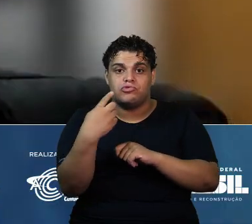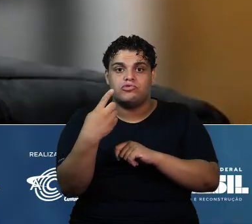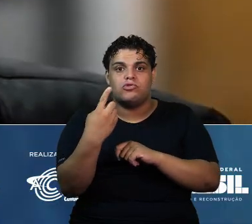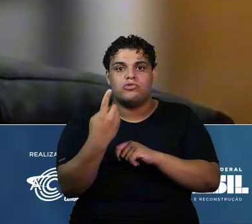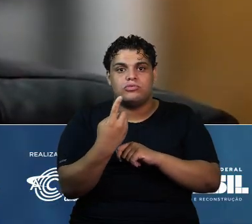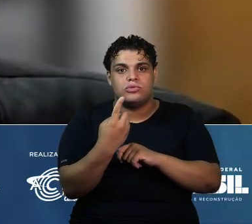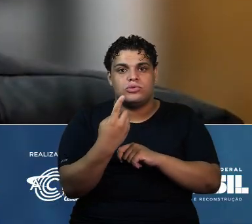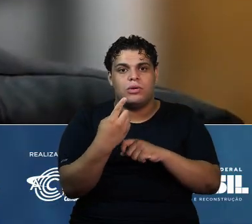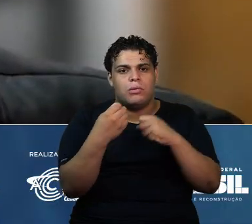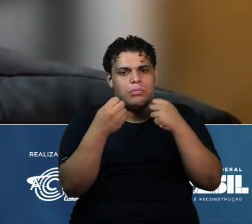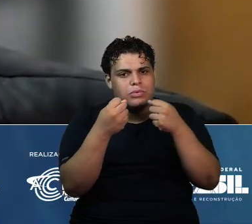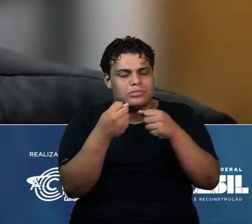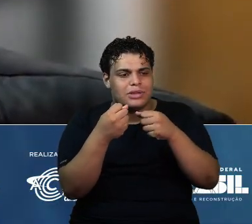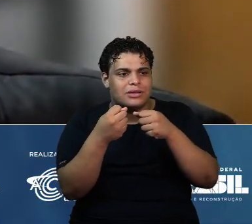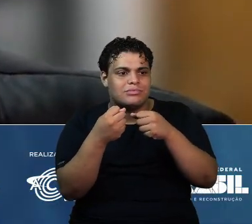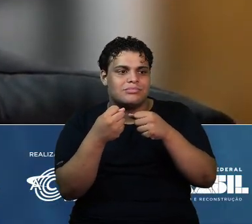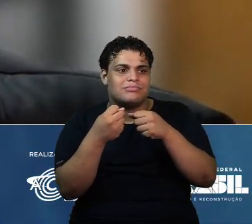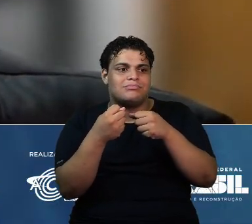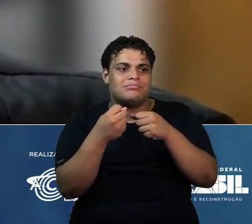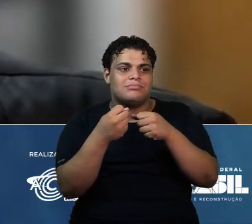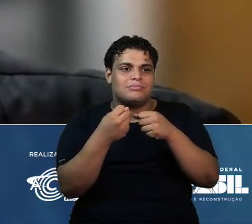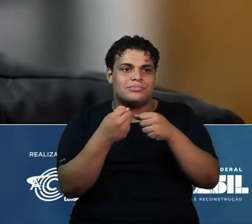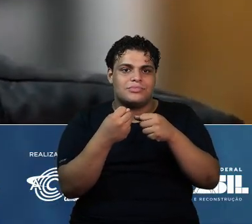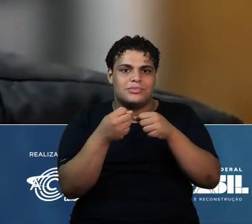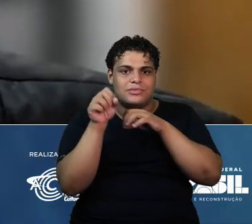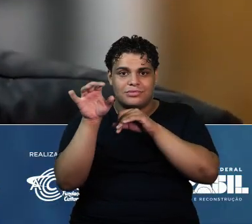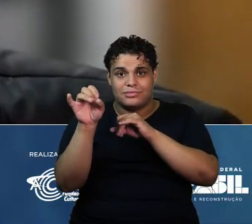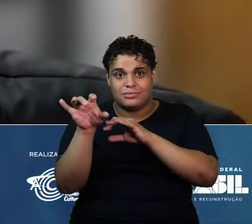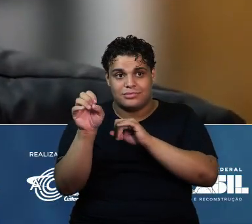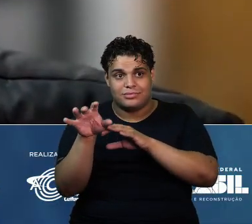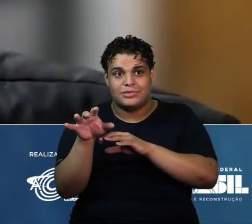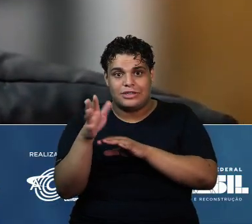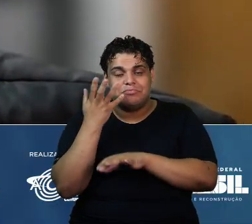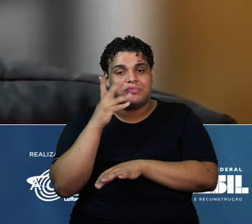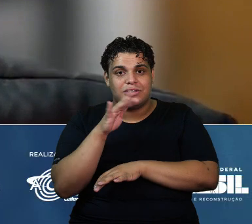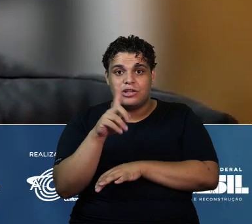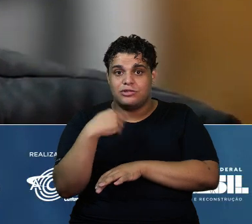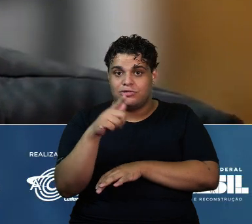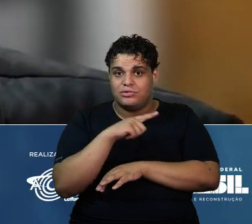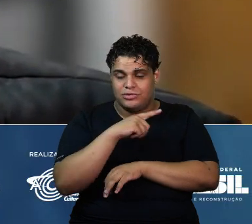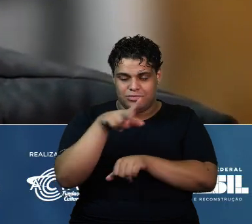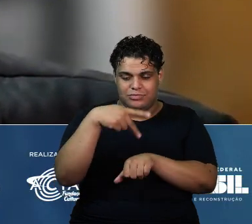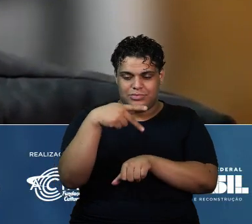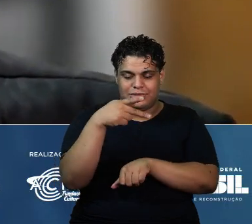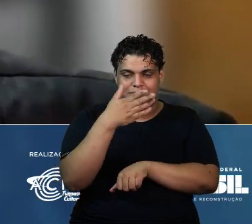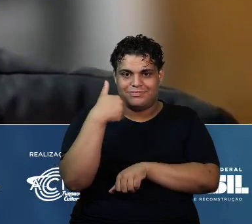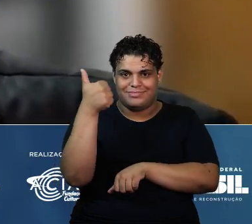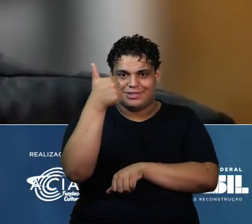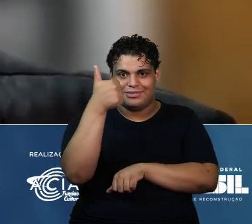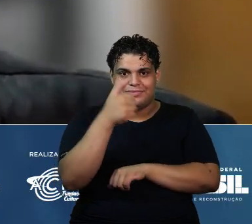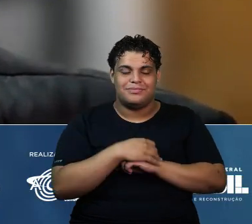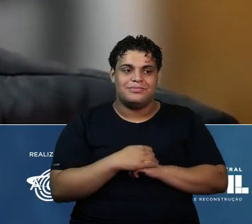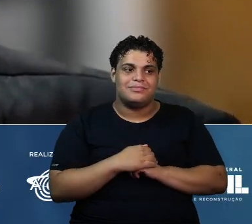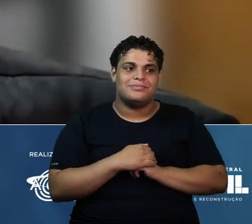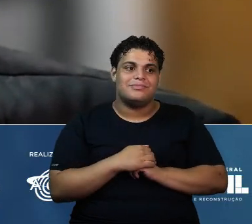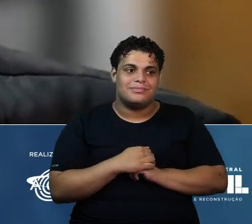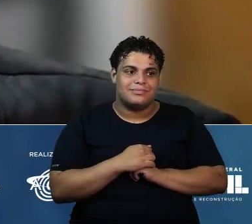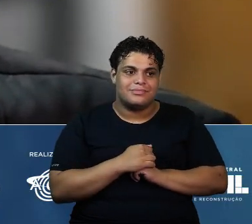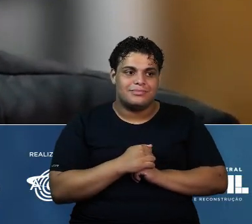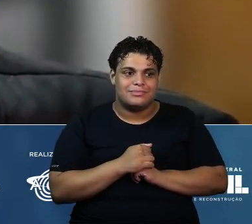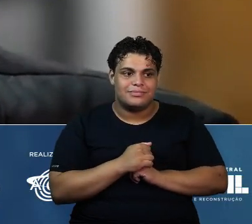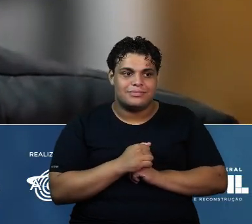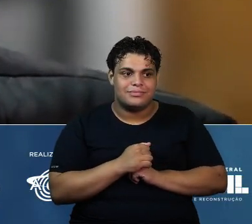reproduzir isso num número muito maior de crianças, nós teremos um país muito melhor. Então, acho que esse é o trabalho que todos nós estamos fazendo